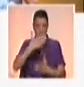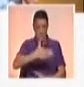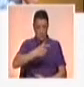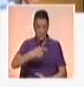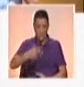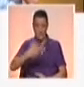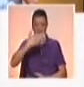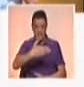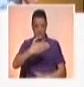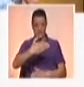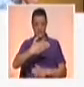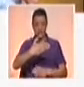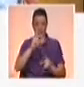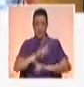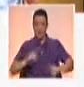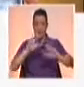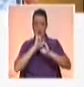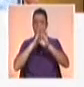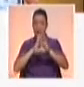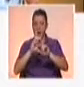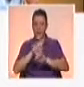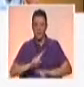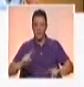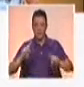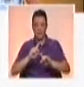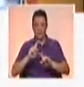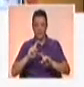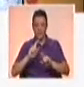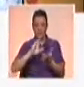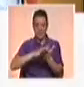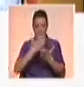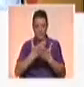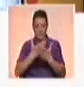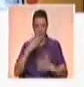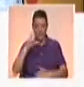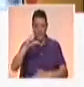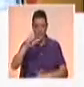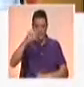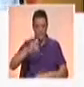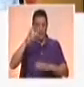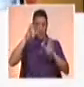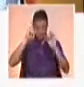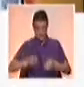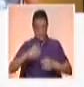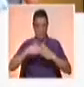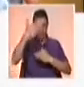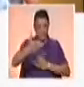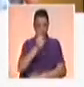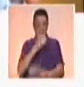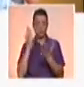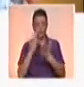97, não havia grande número de intérpretes de língua gestual, não havia. Estavam a começar a sair nessa altura para as